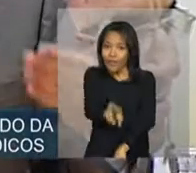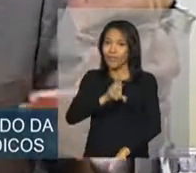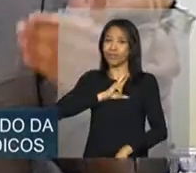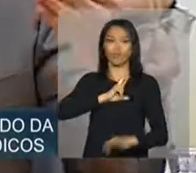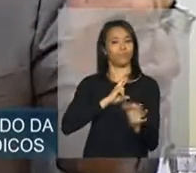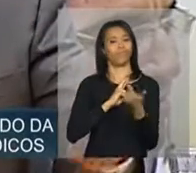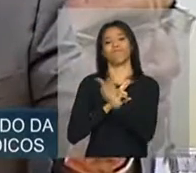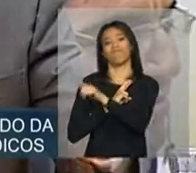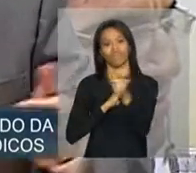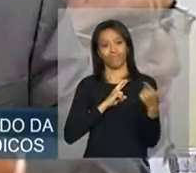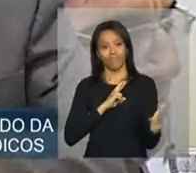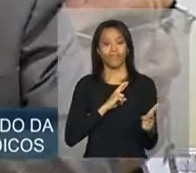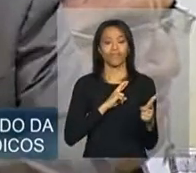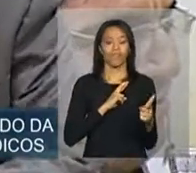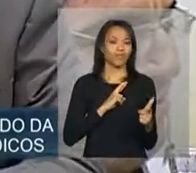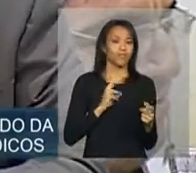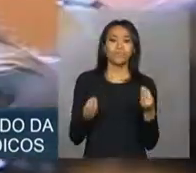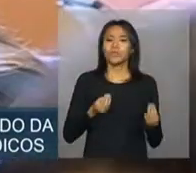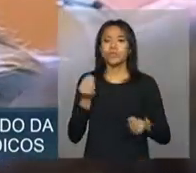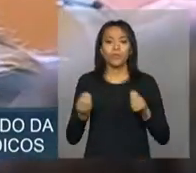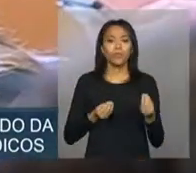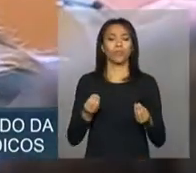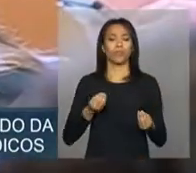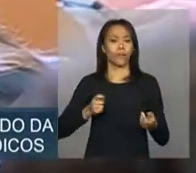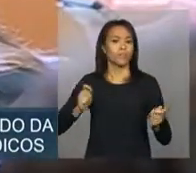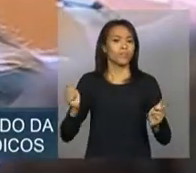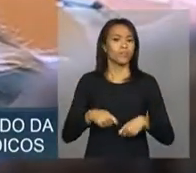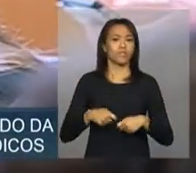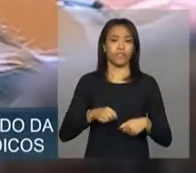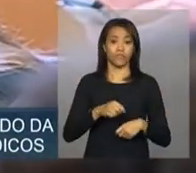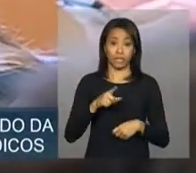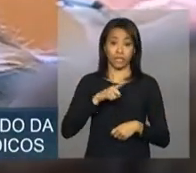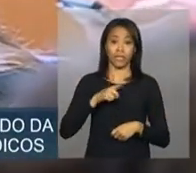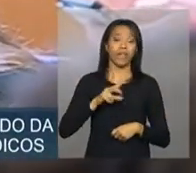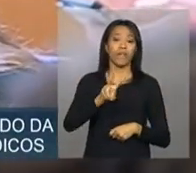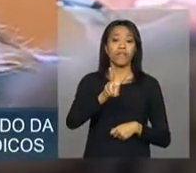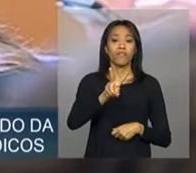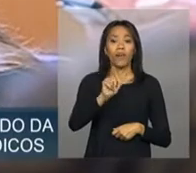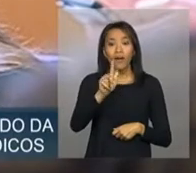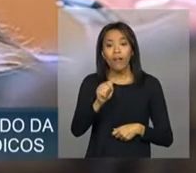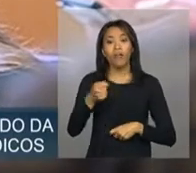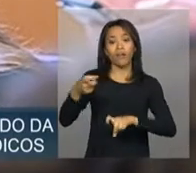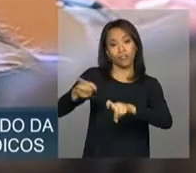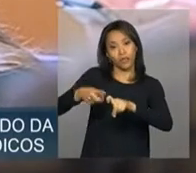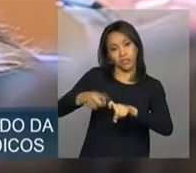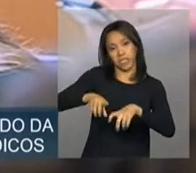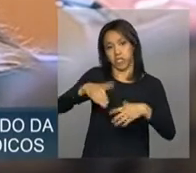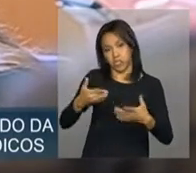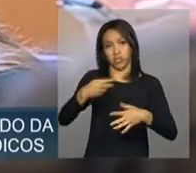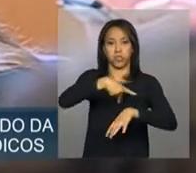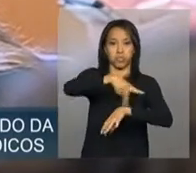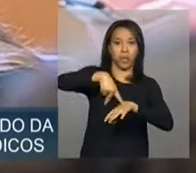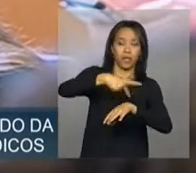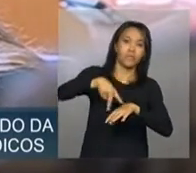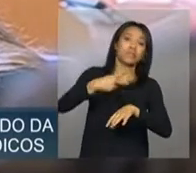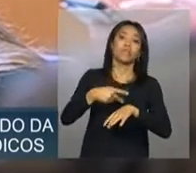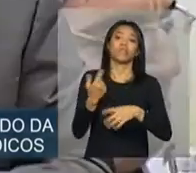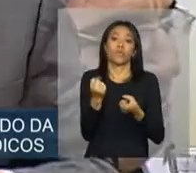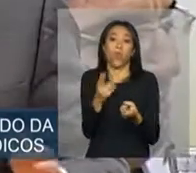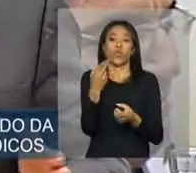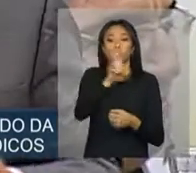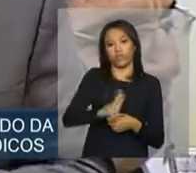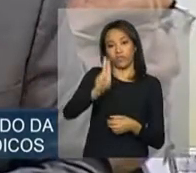qual é a velocidade que pode existir de oferta de profissionais concretamente sejam de país dessas universidades